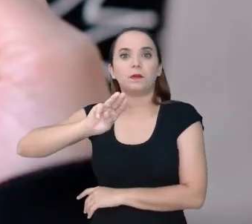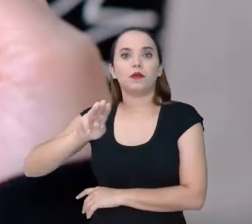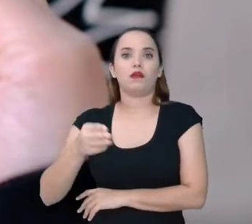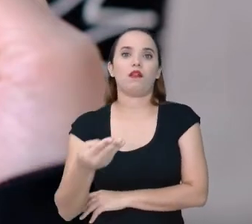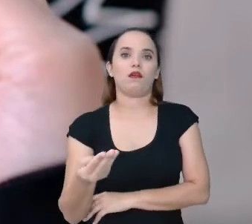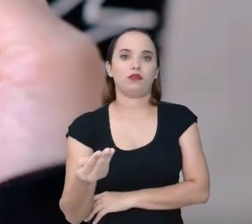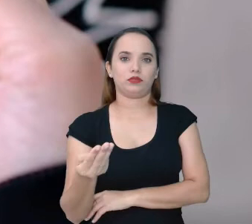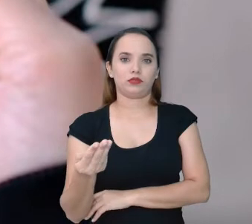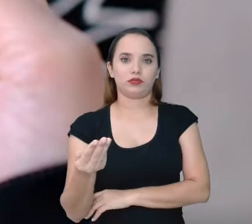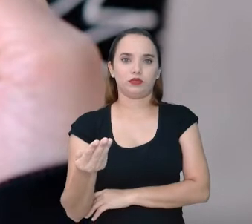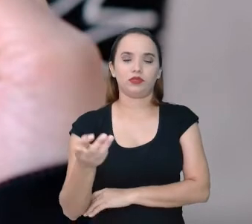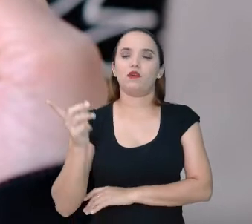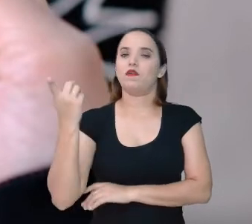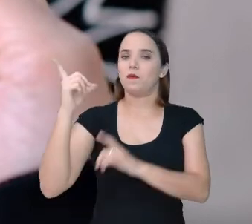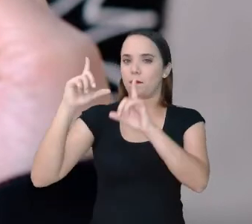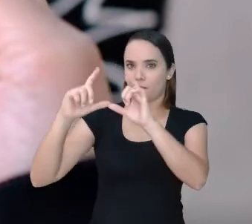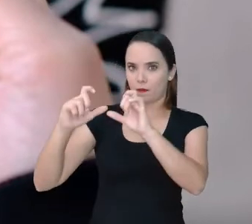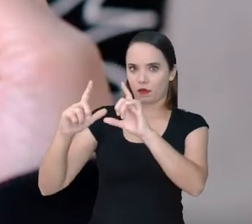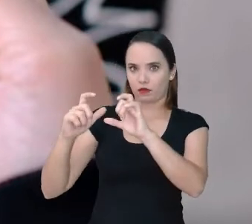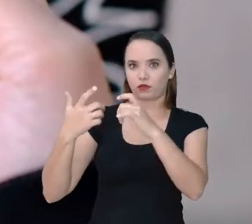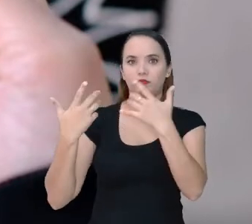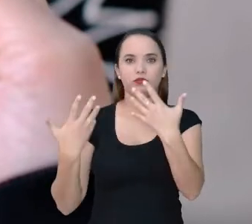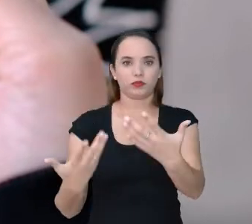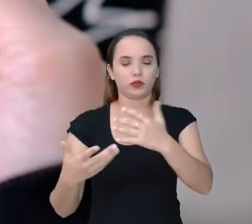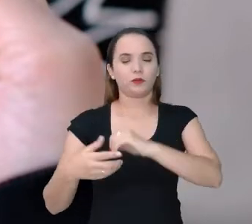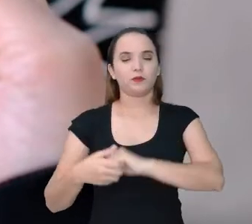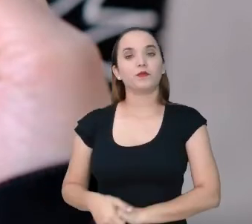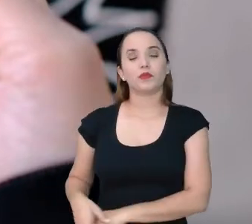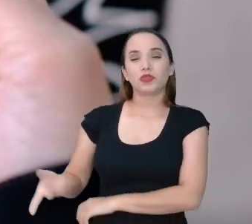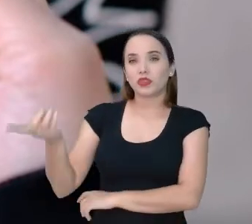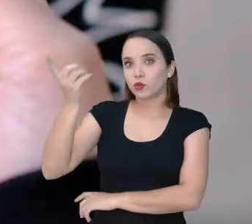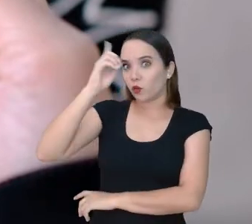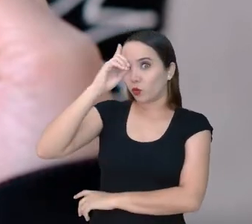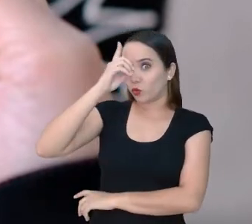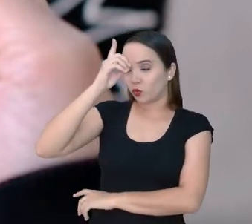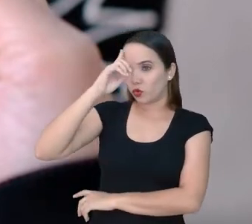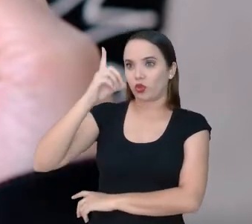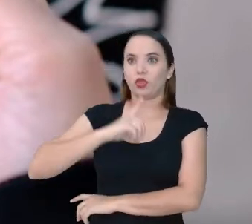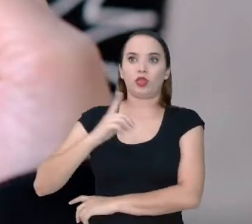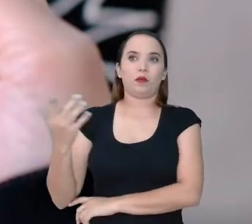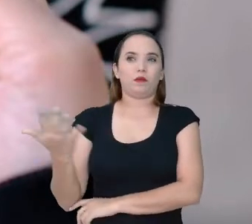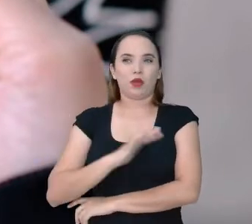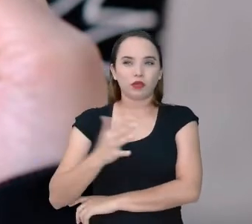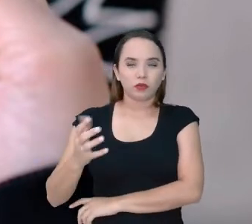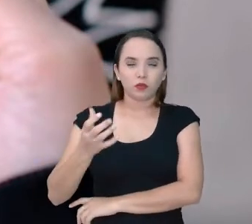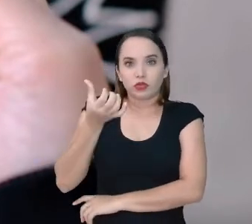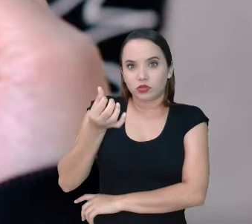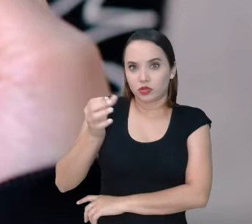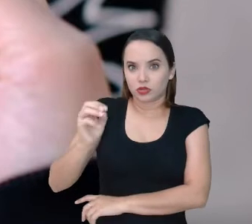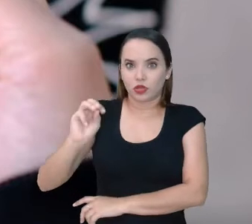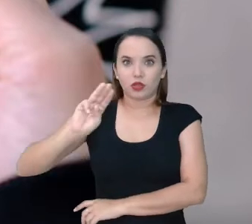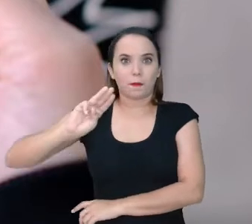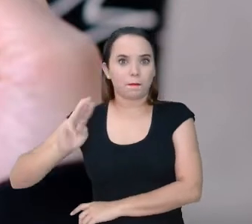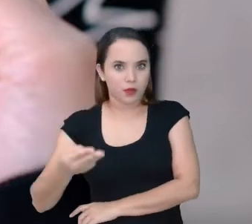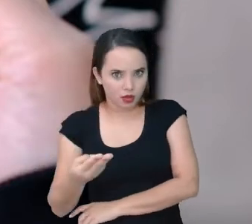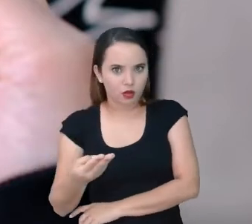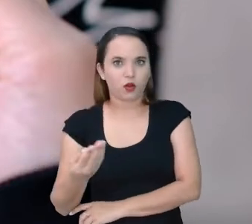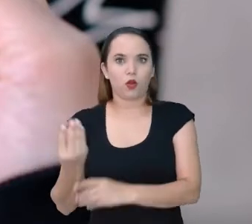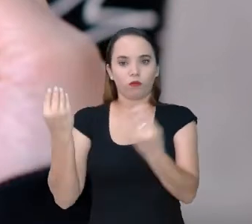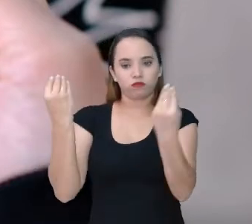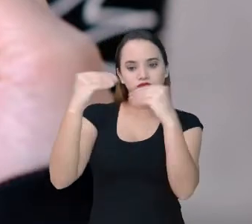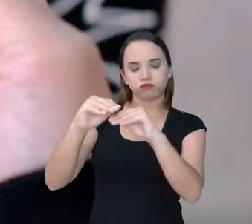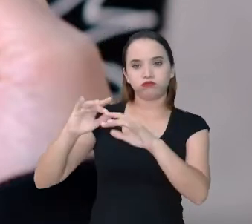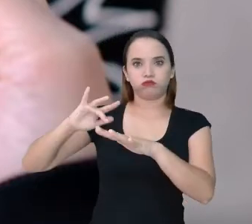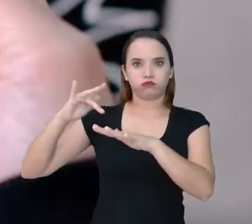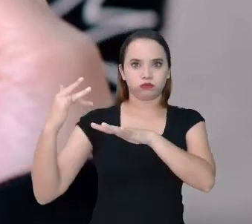Então, 60 milhões de fotos são postadas todo dia nessa rede social. Você já tem o entendimento aí de